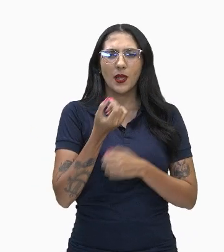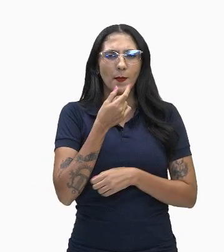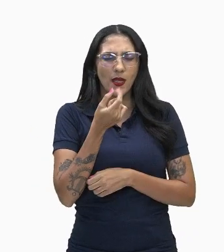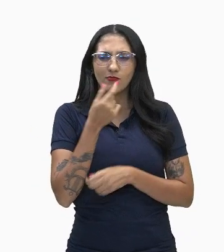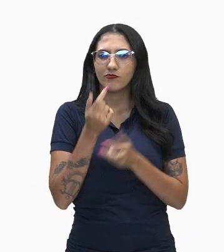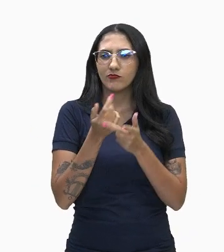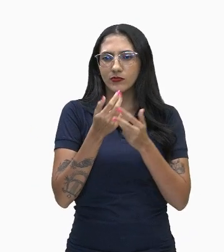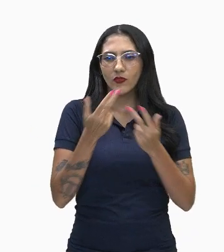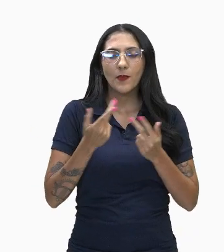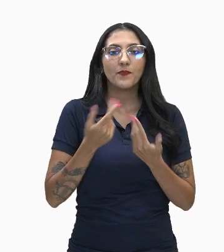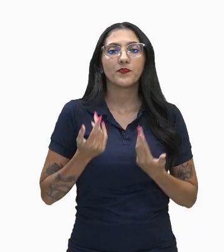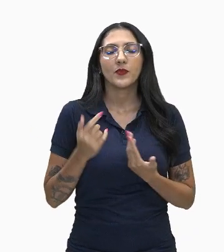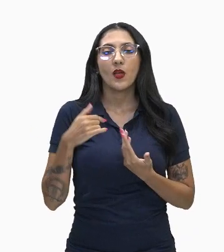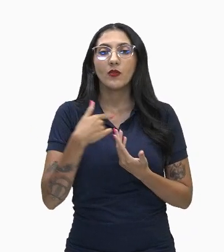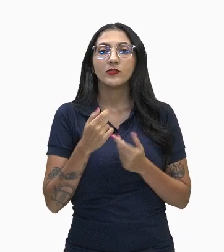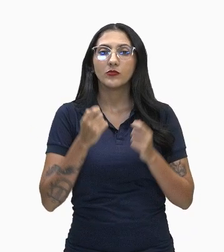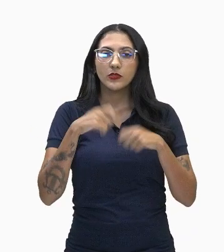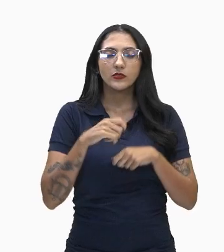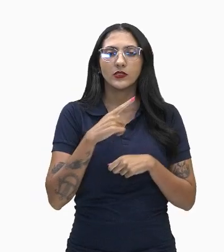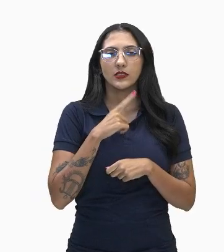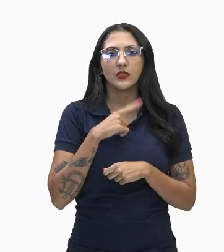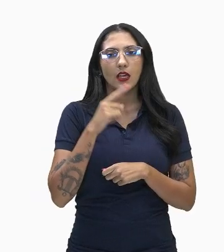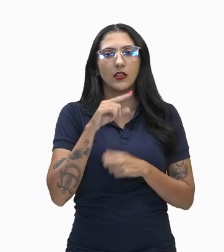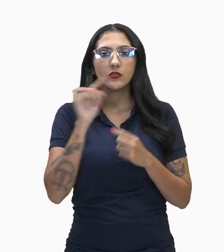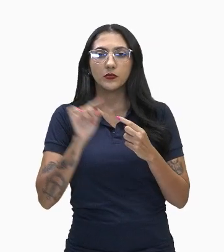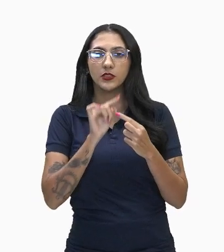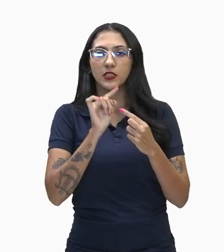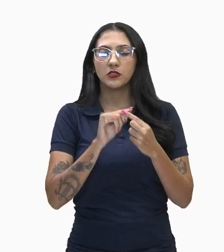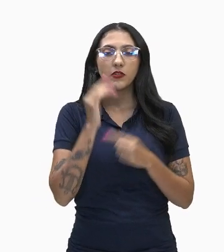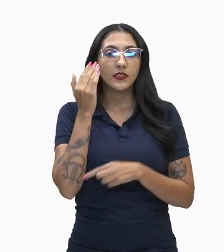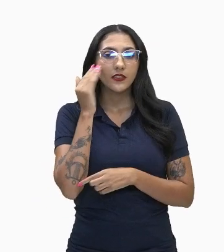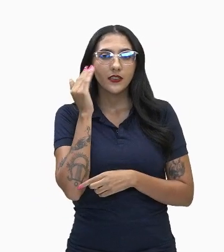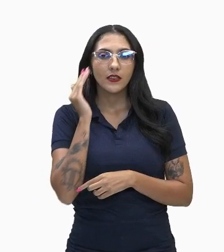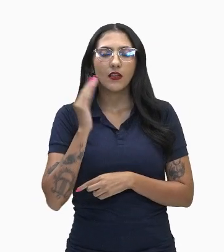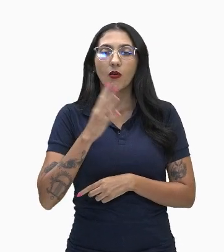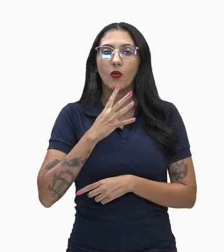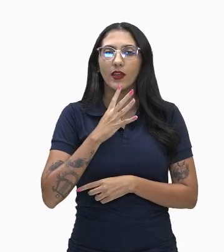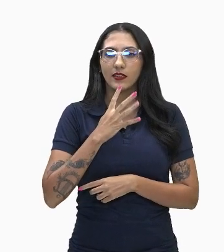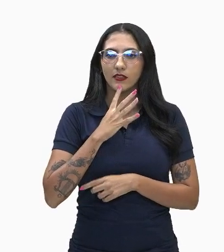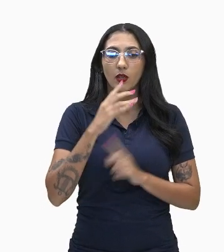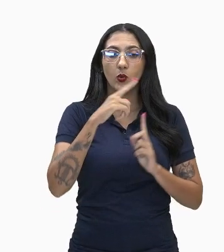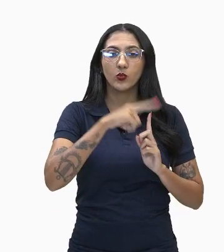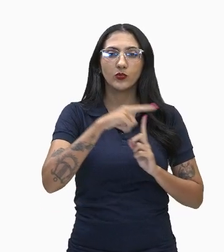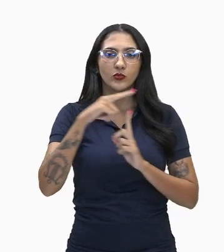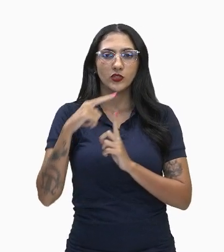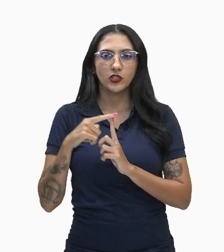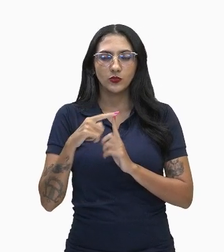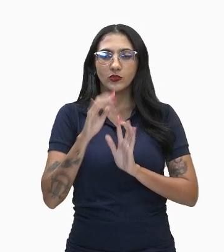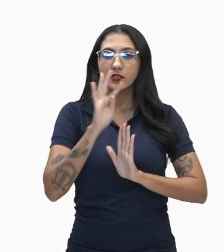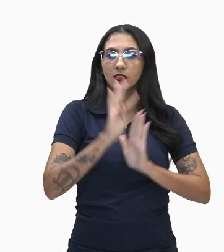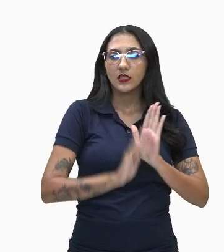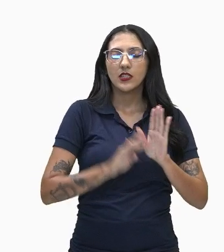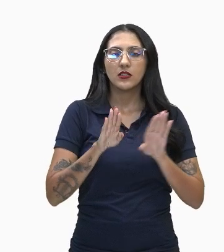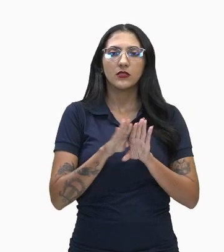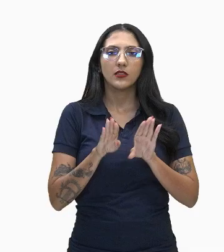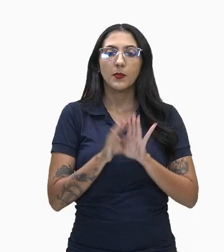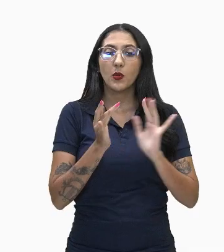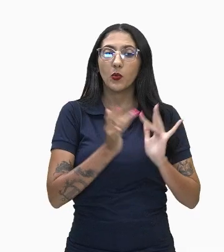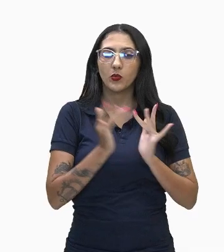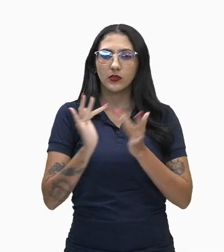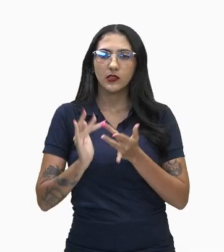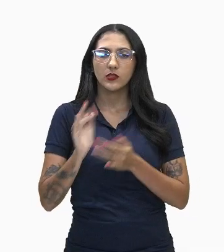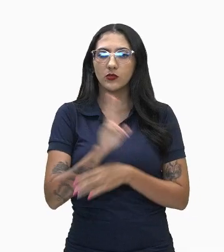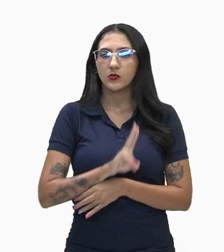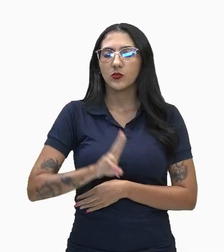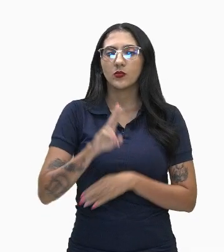vai aprender, a gente tem esse objetivo de reconhecer o gênero, certo? Os contextos sociais de uso e